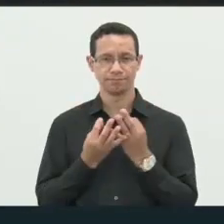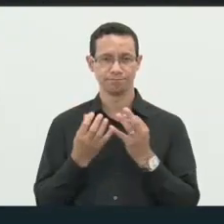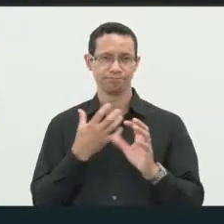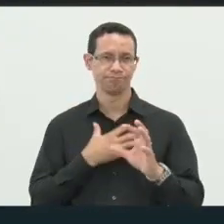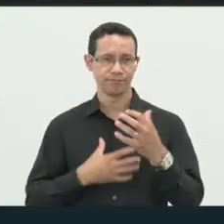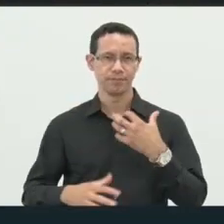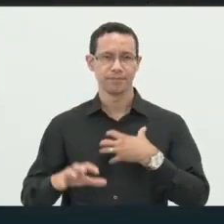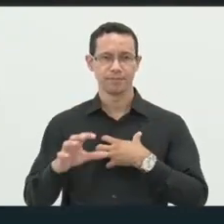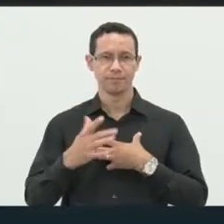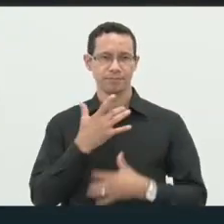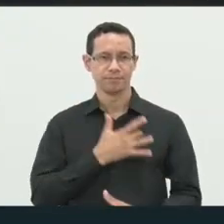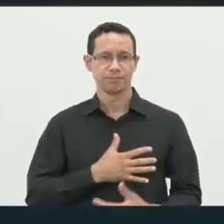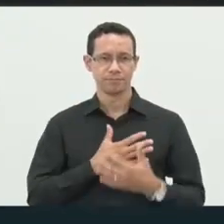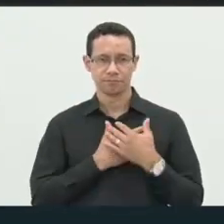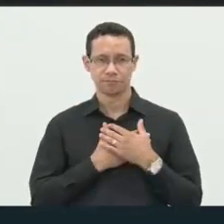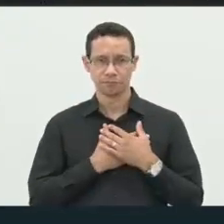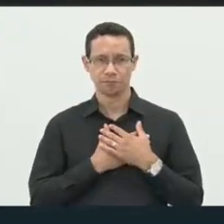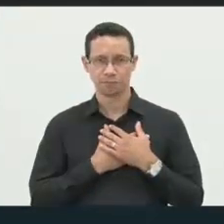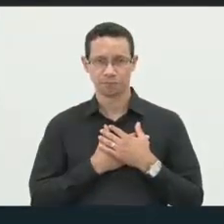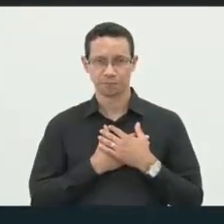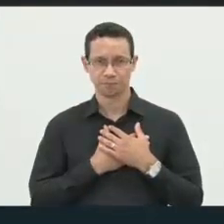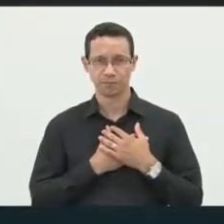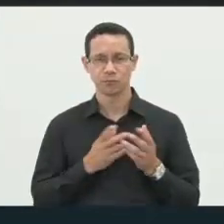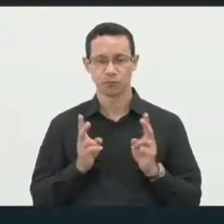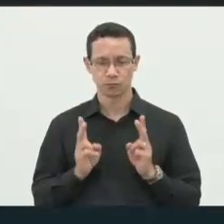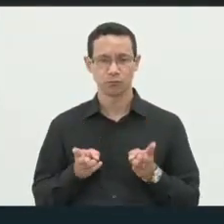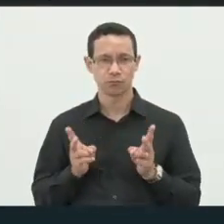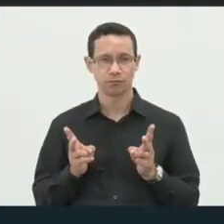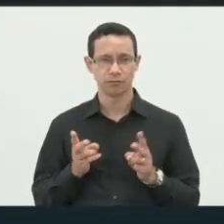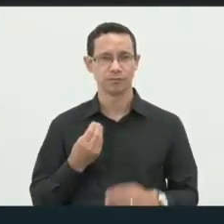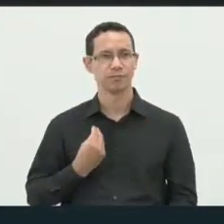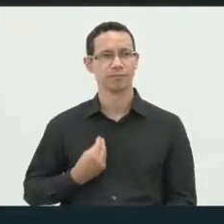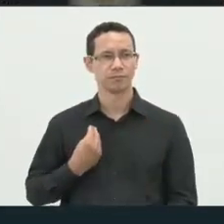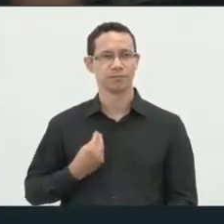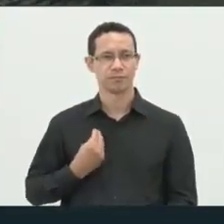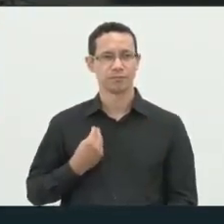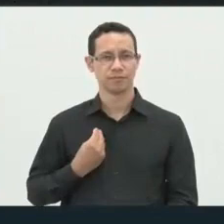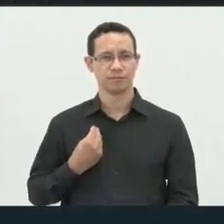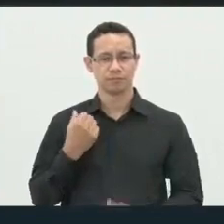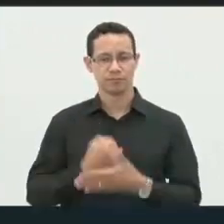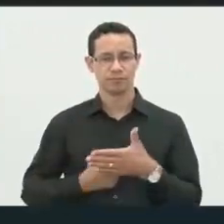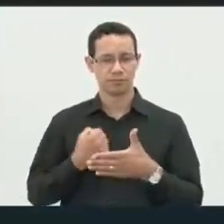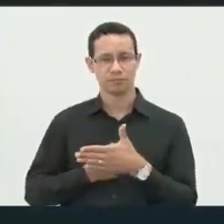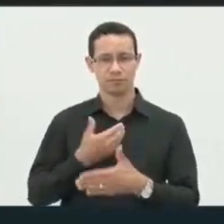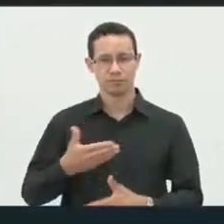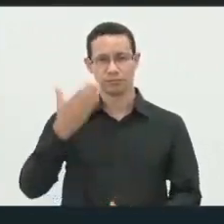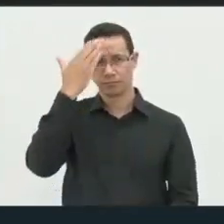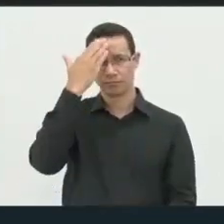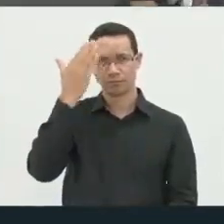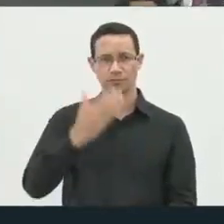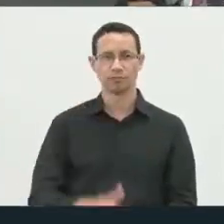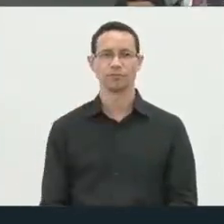e eles continuaram presentes na nossa luta obrigado senhor presidente